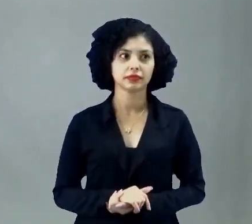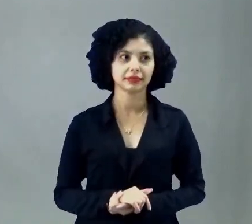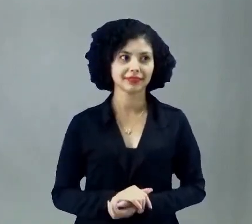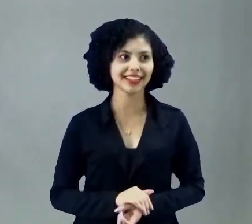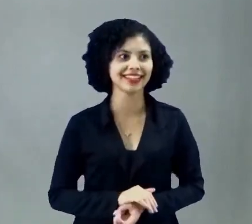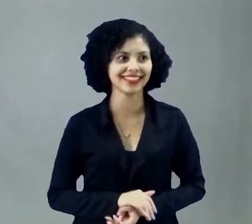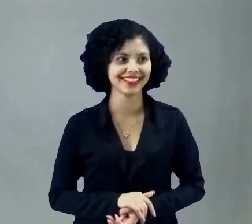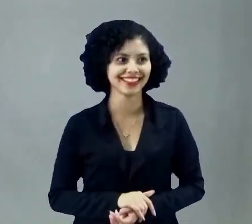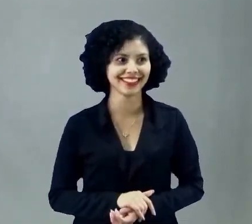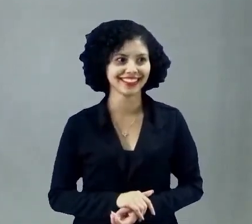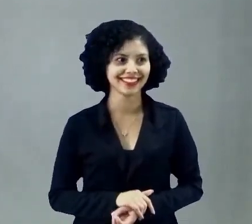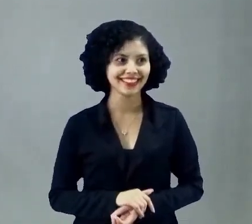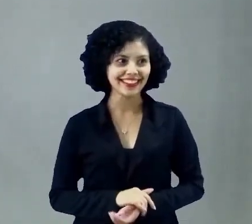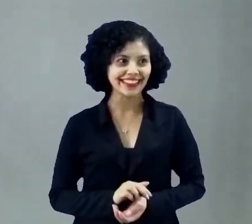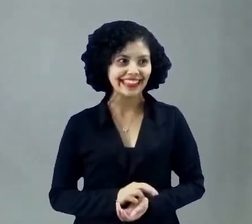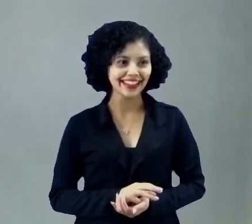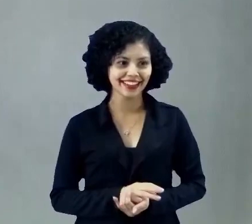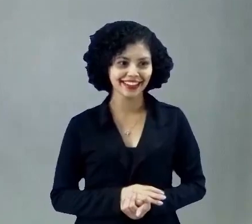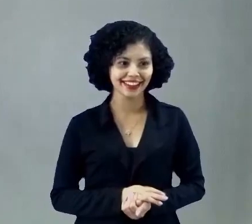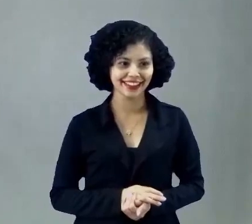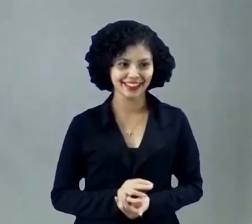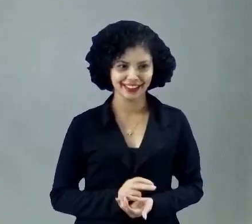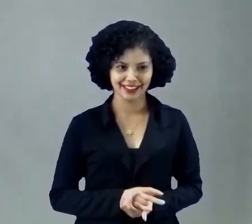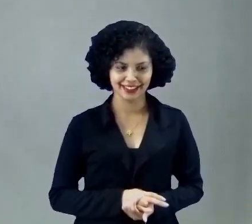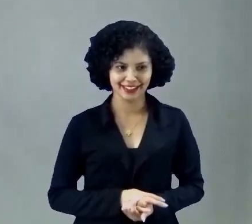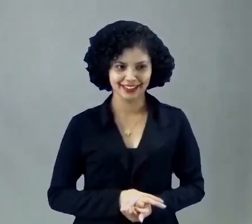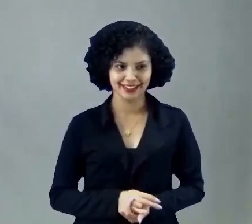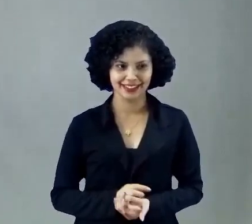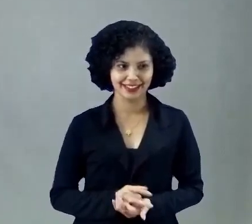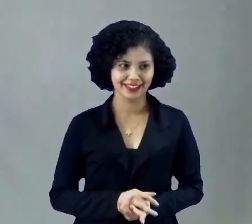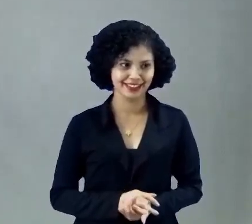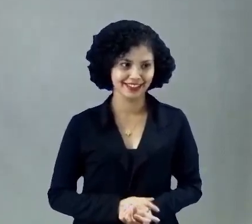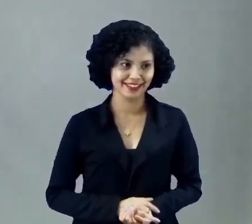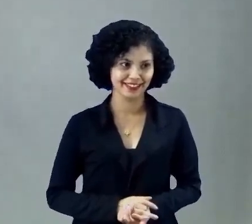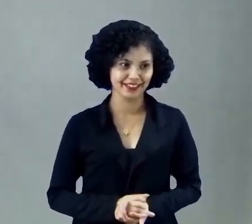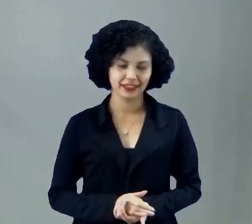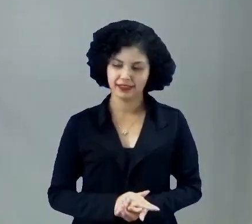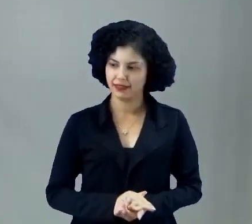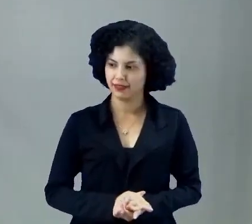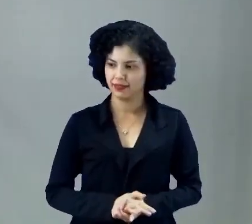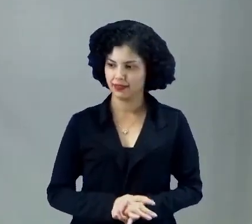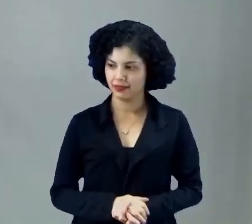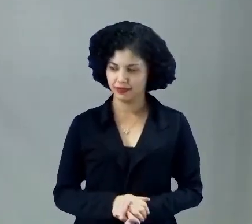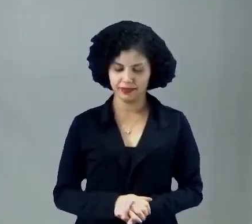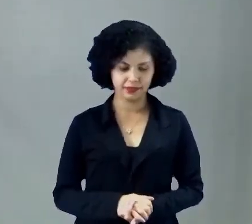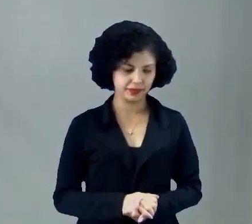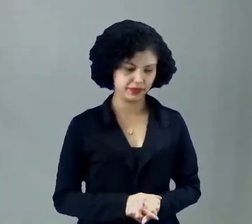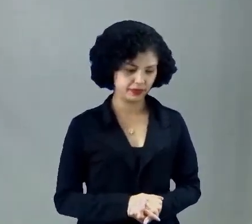Espera aí, calma. Tô atrás de lembrar aqui a palavra que veio e foi embora.